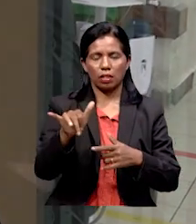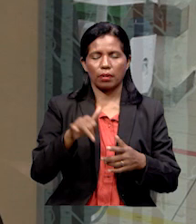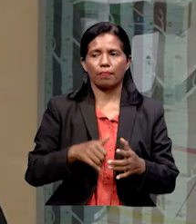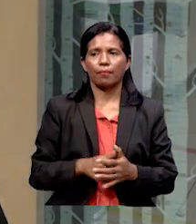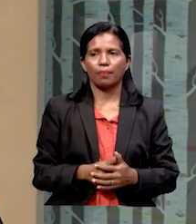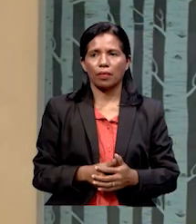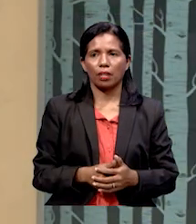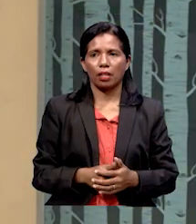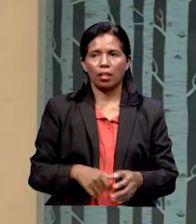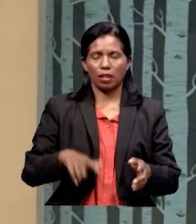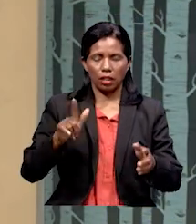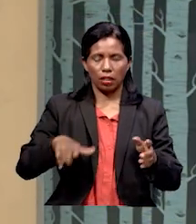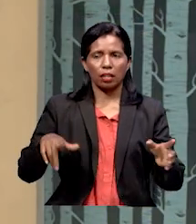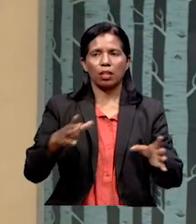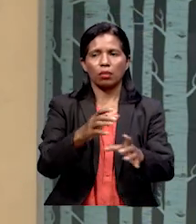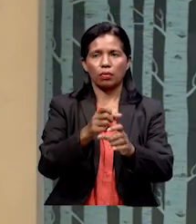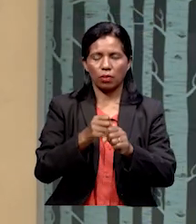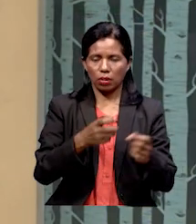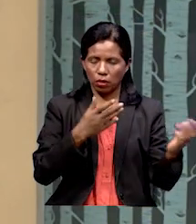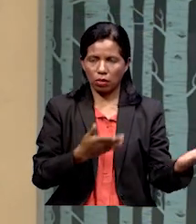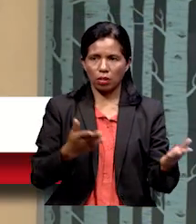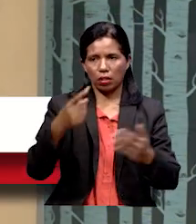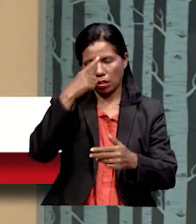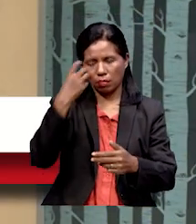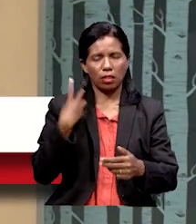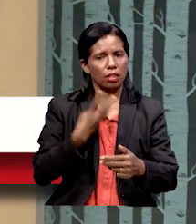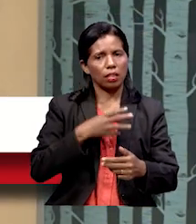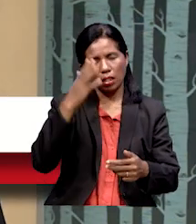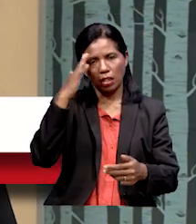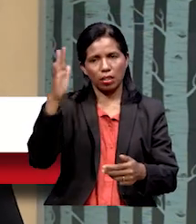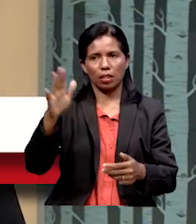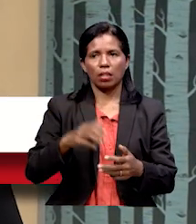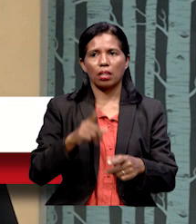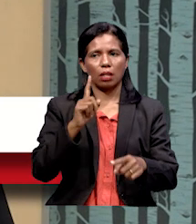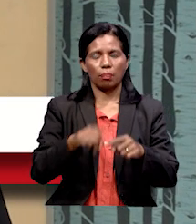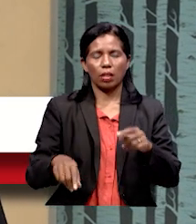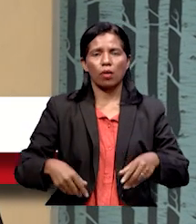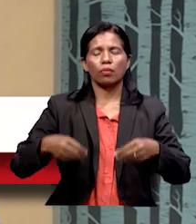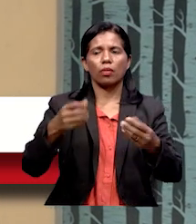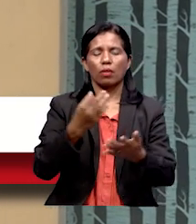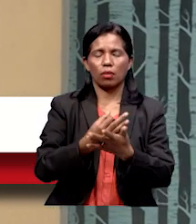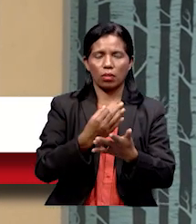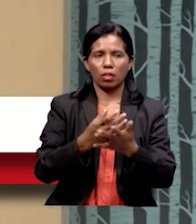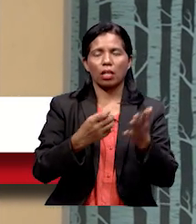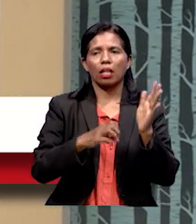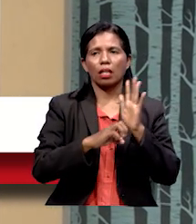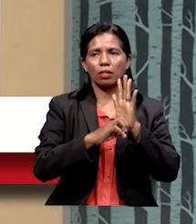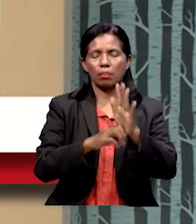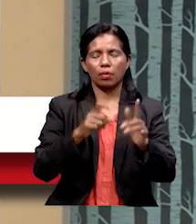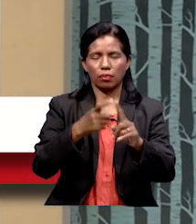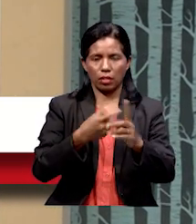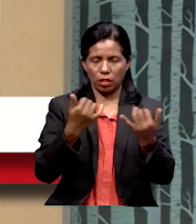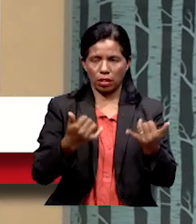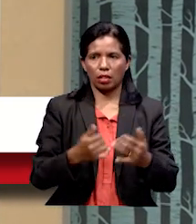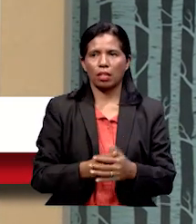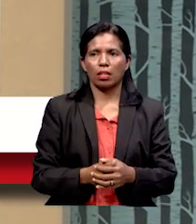maka orsida kobre ho adiantemente ne mak ita proses aba. Tambah itu lahatnya nih, itu label fokusan, for example, label foto fulan ini